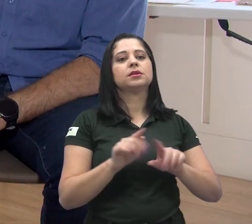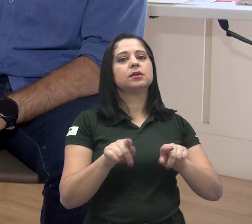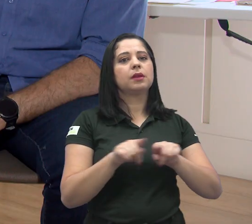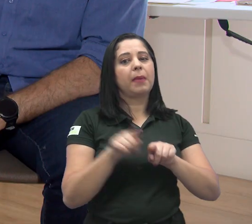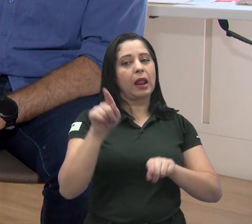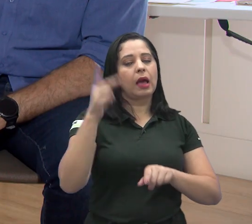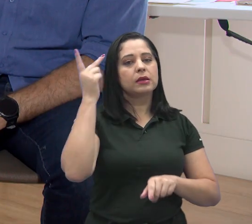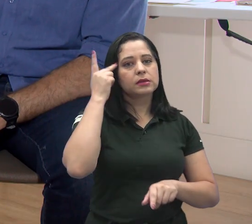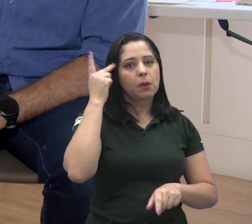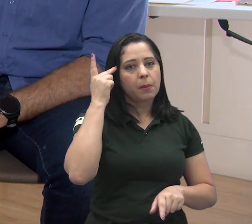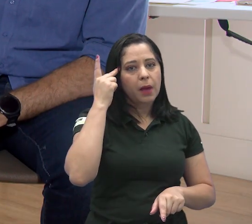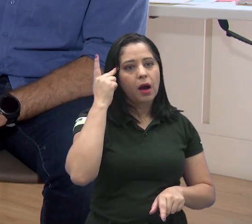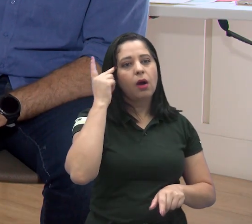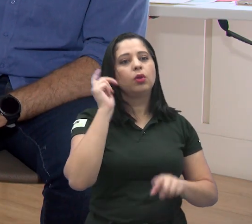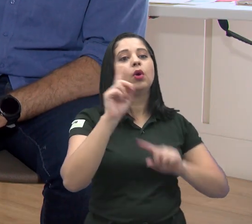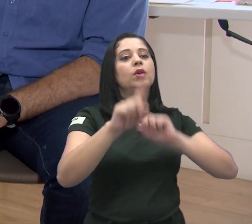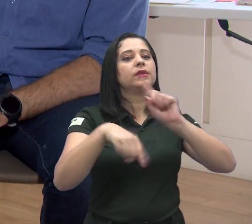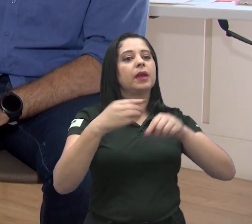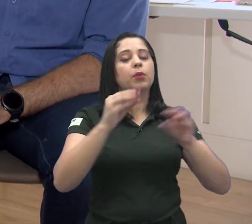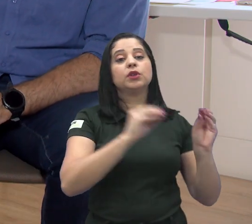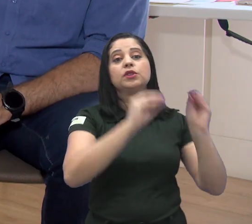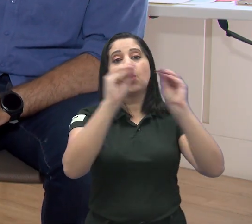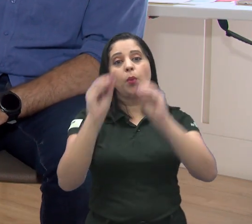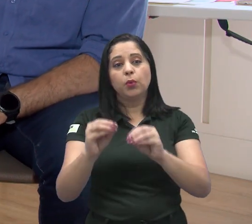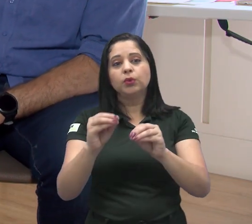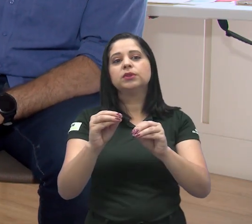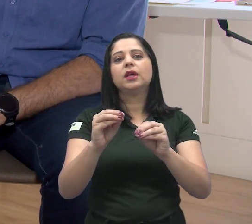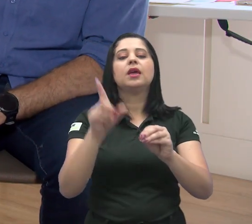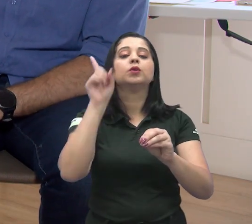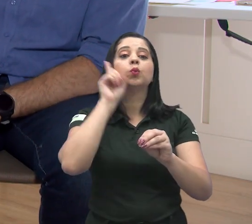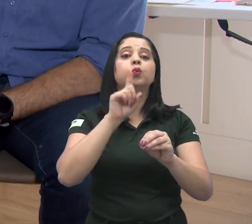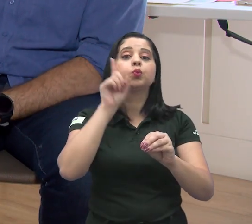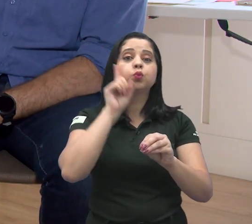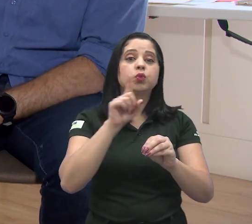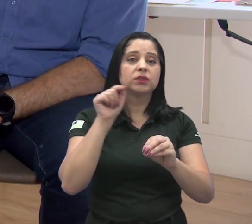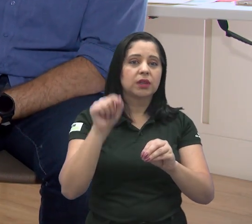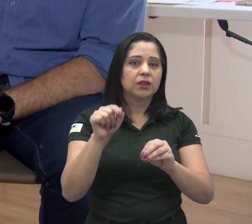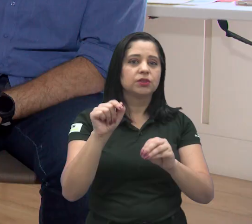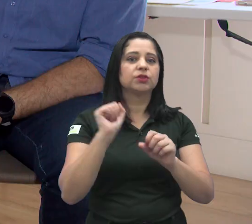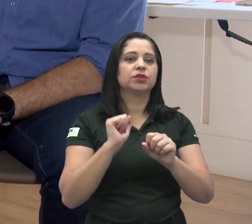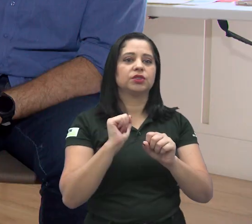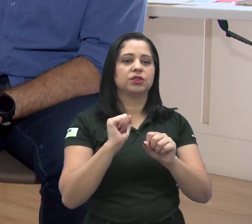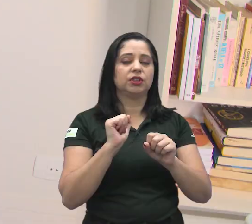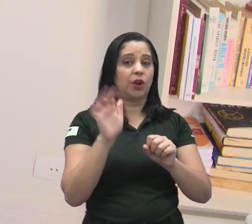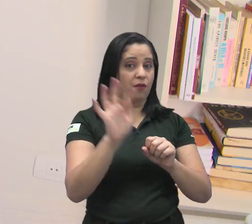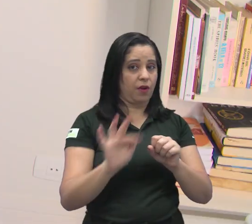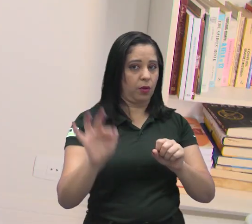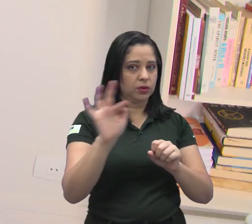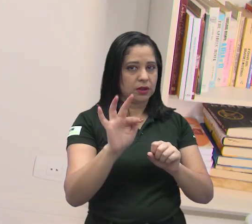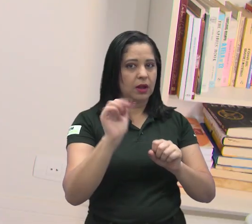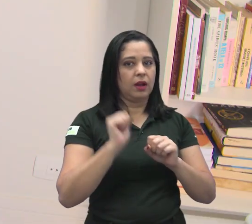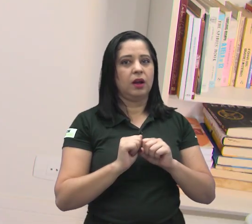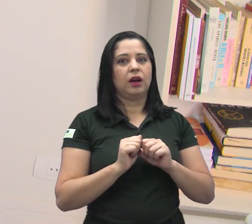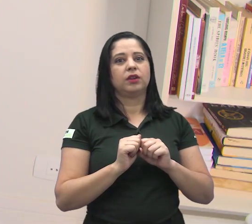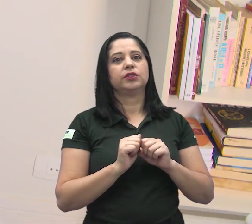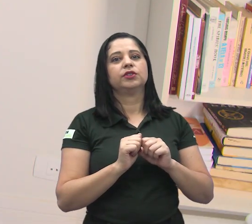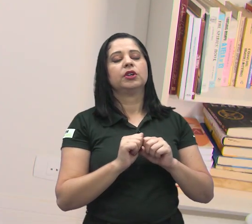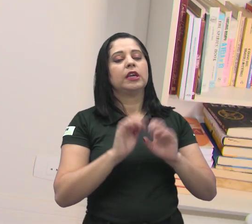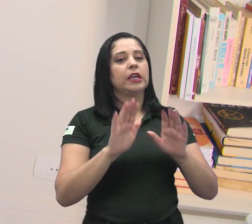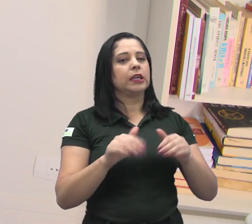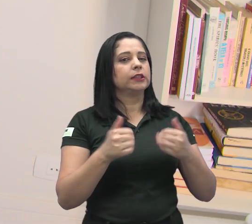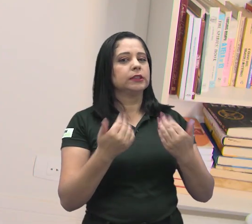Artes São Paulo, depois eu fui para os Estados Unidos, fiz a Escola do Museu de Arte de Boston, junto com a Tufts University. Aí eu tirei tanto artes